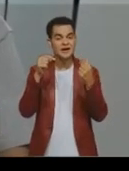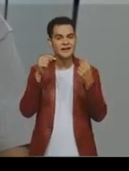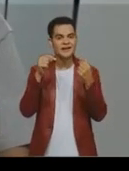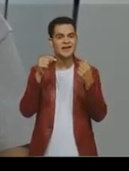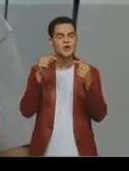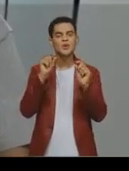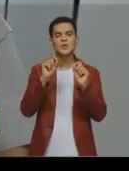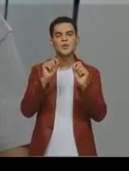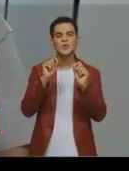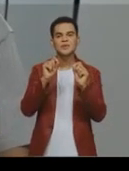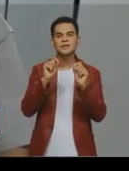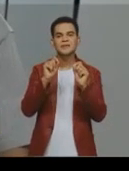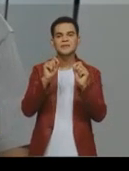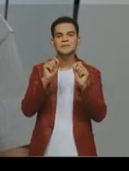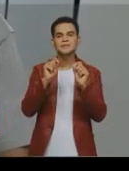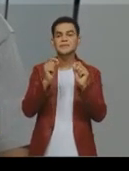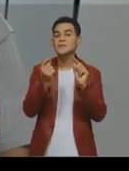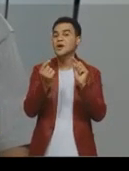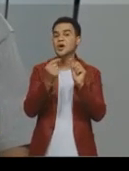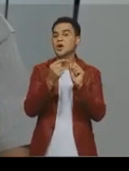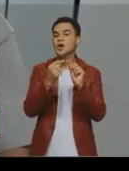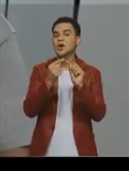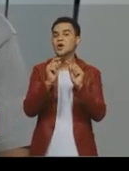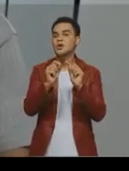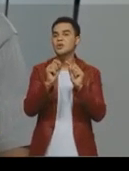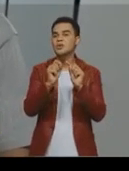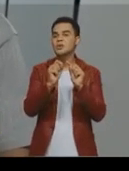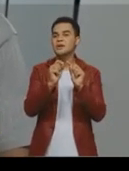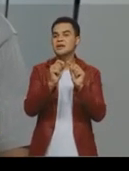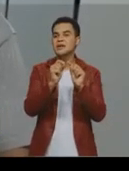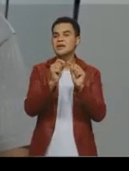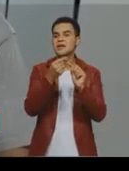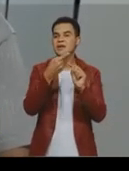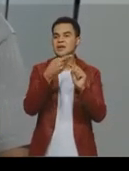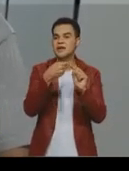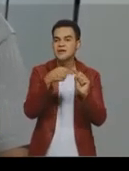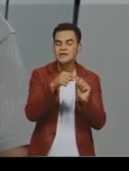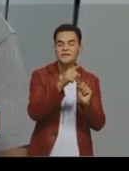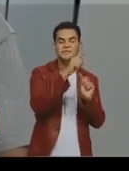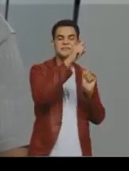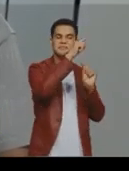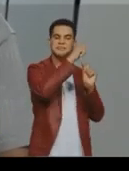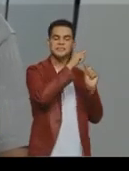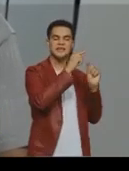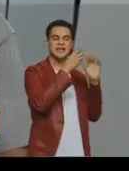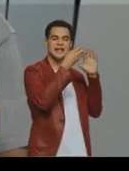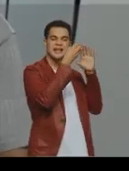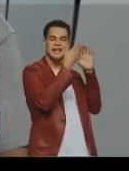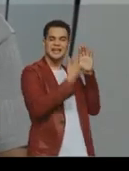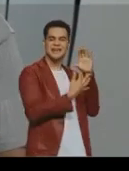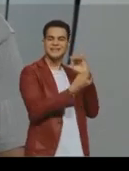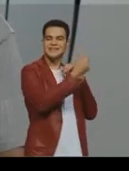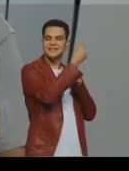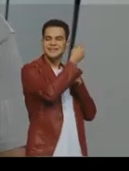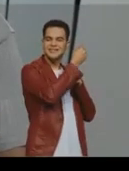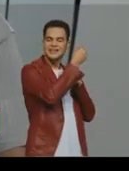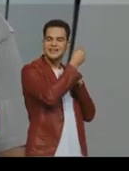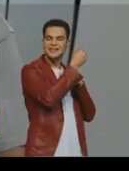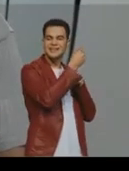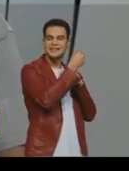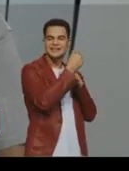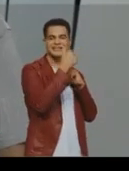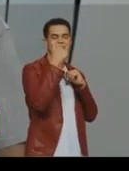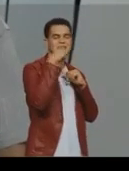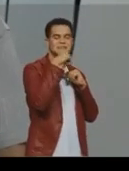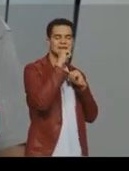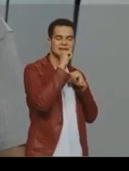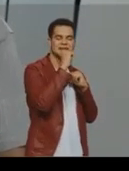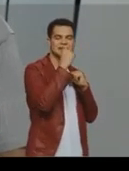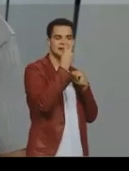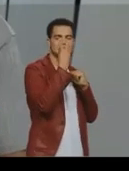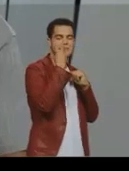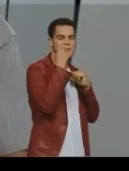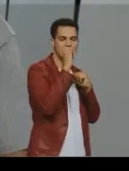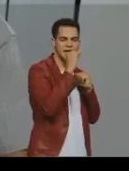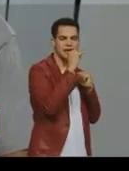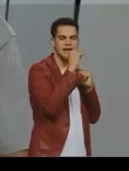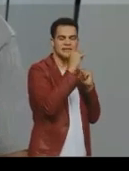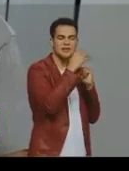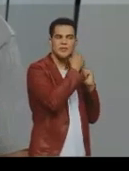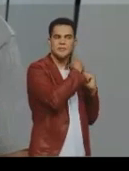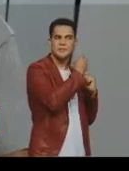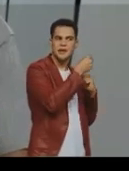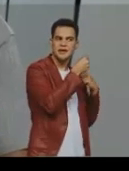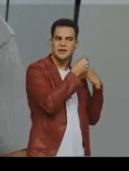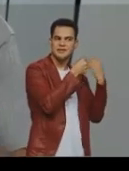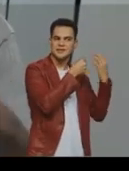está relacionado ao que eu recebi de caracteres genéticos, ou seja, a hereditariedade passada dos meus pais para